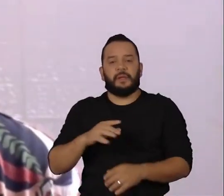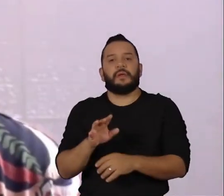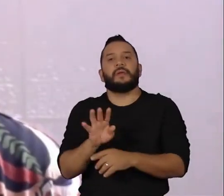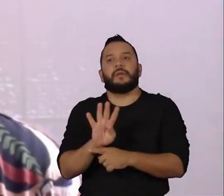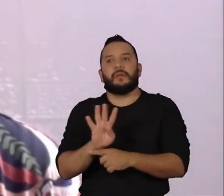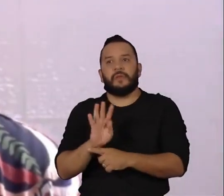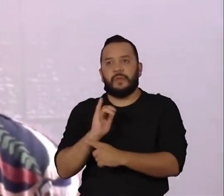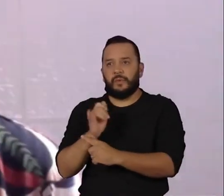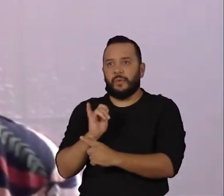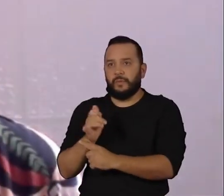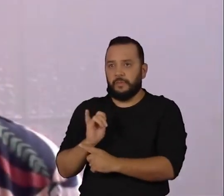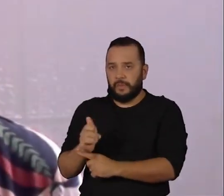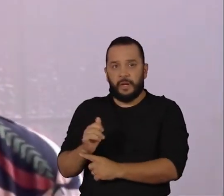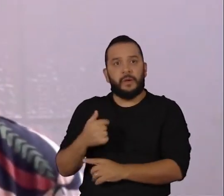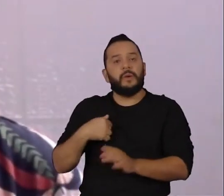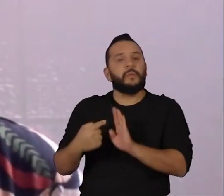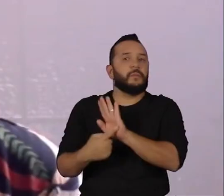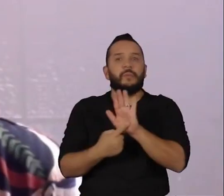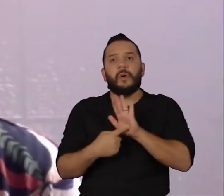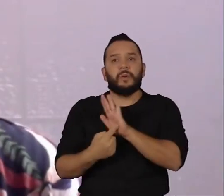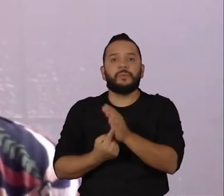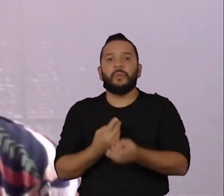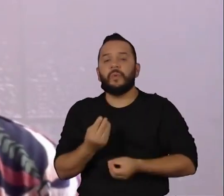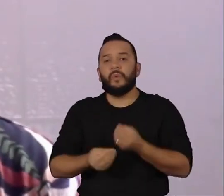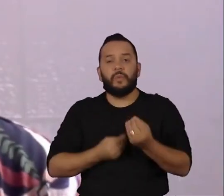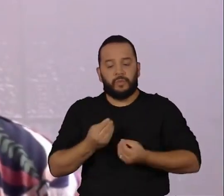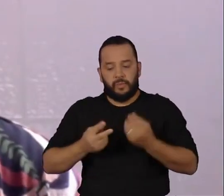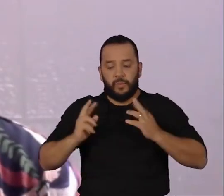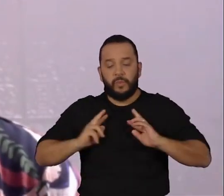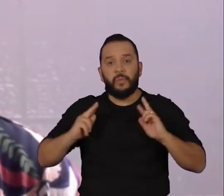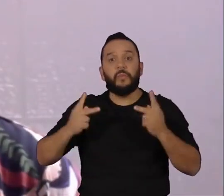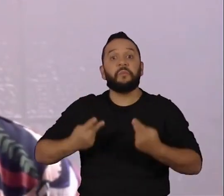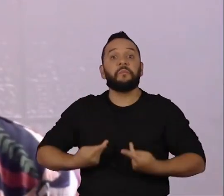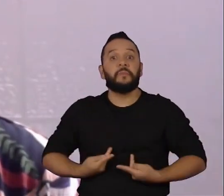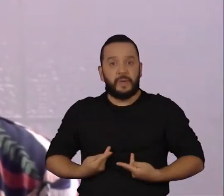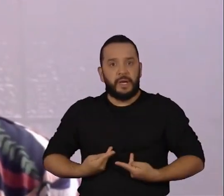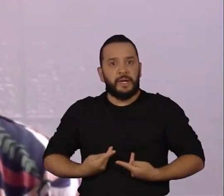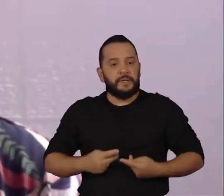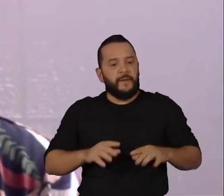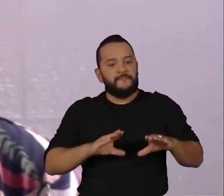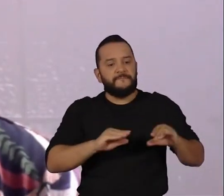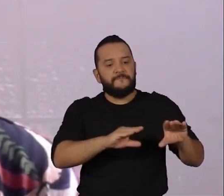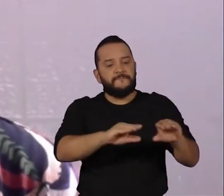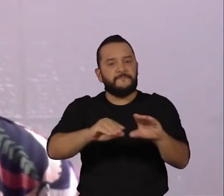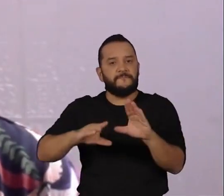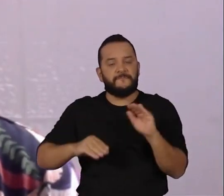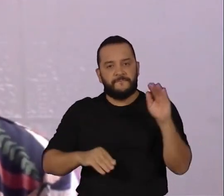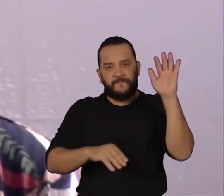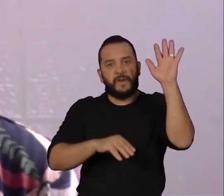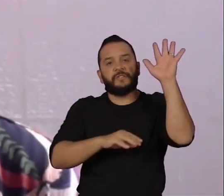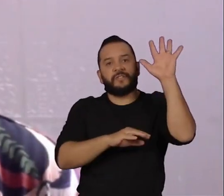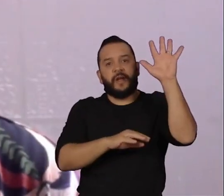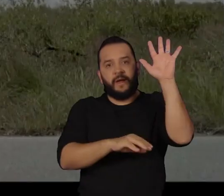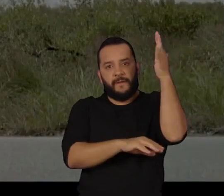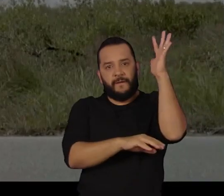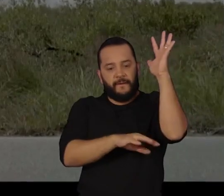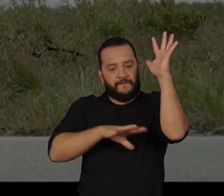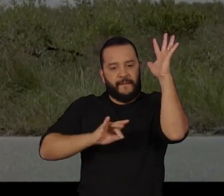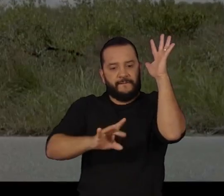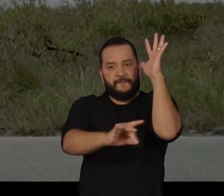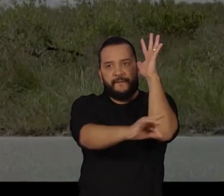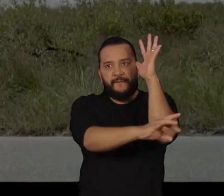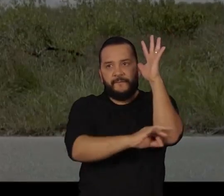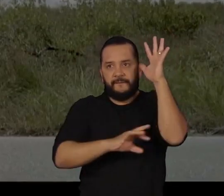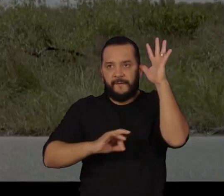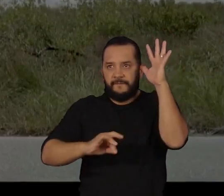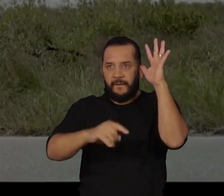um olhar para a presença humana no contexto do ecossistema dos manguezais aqui no norte do Brasil. É um projeto que